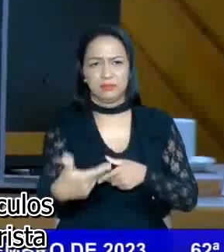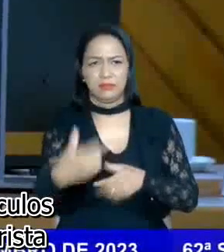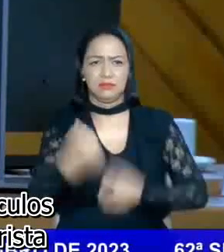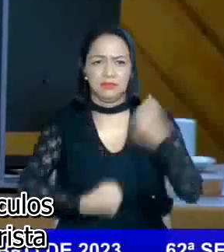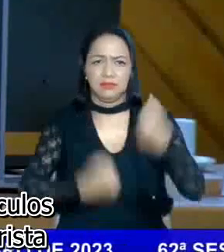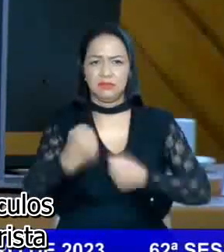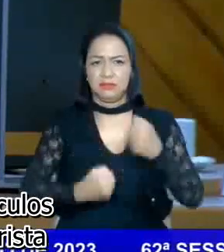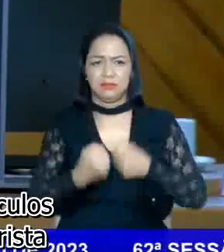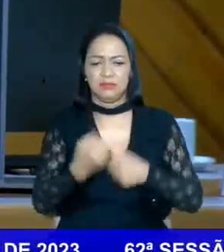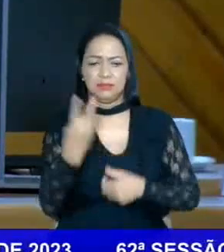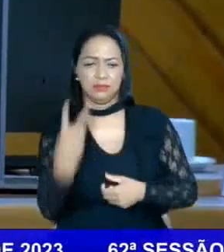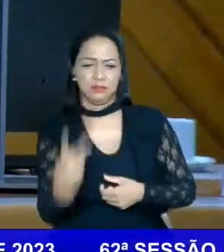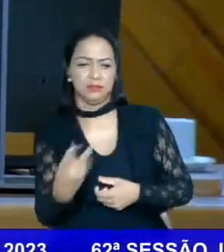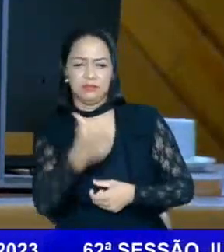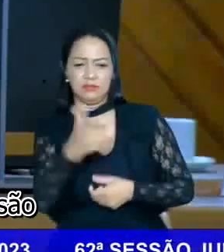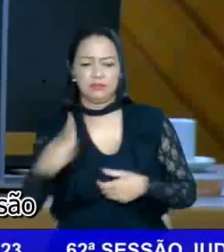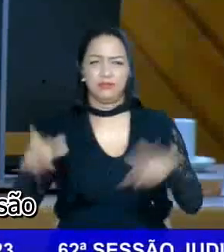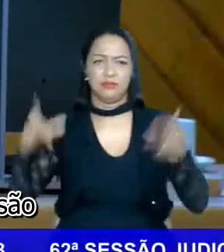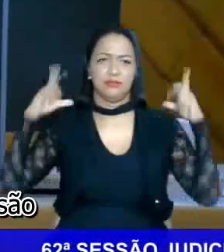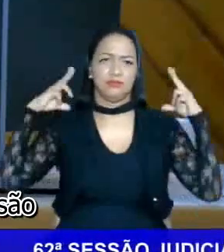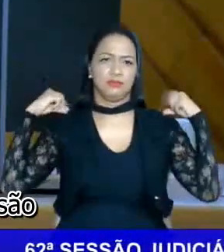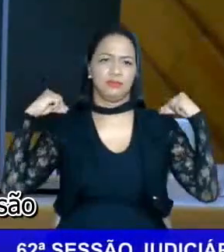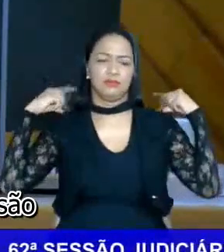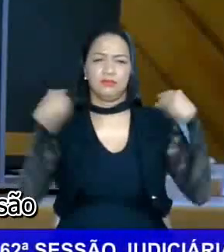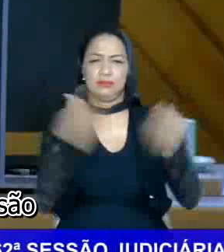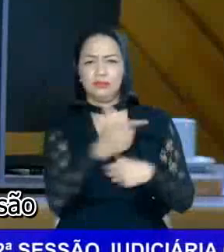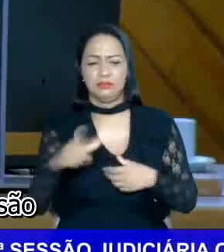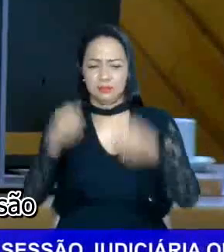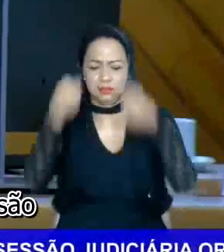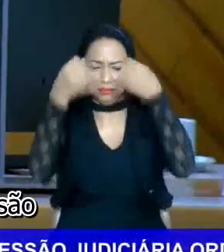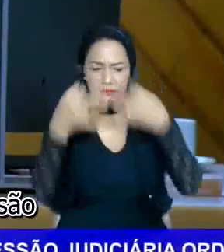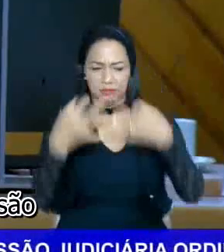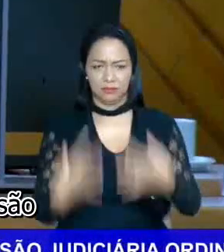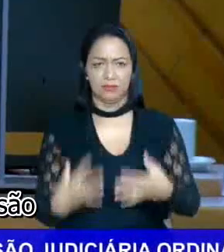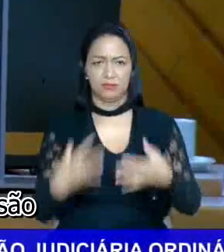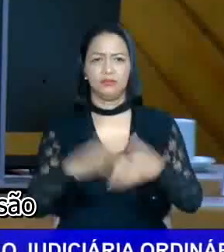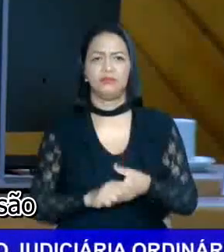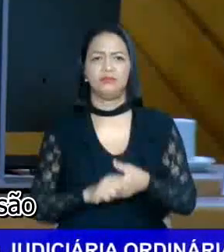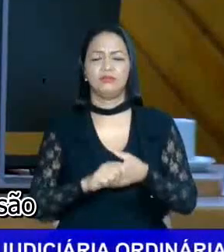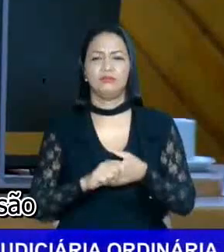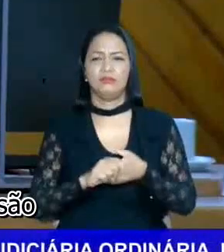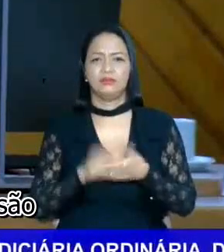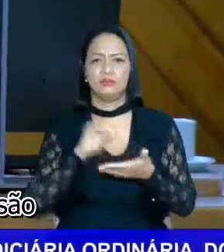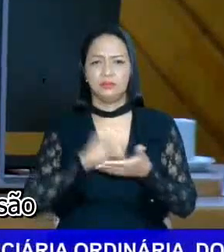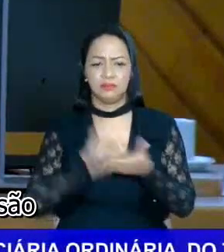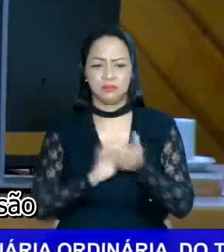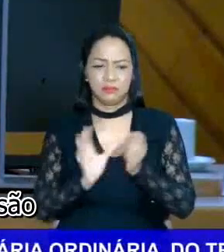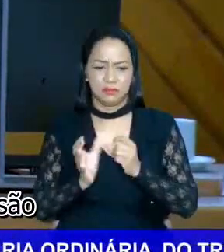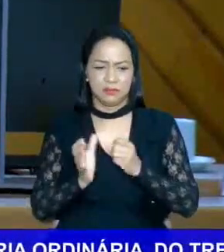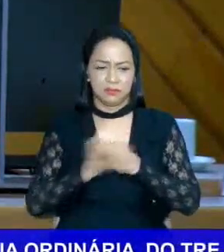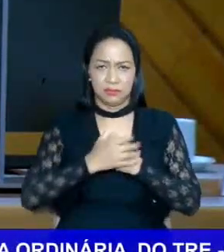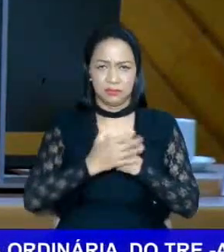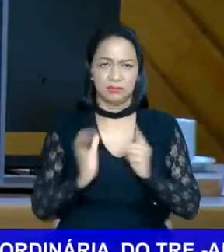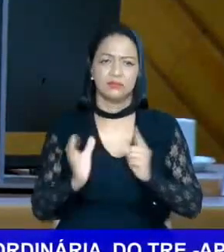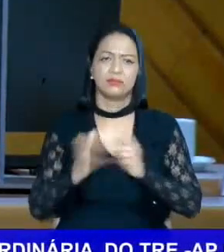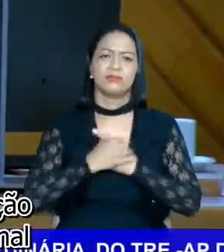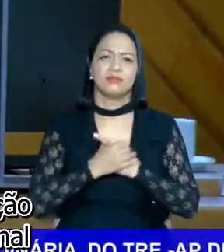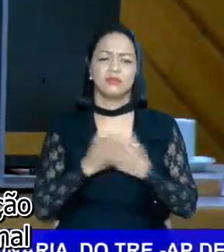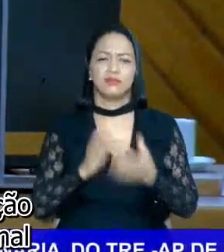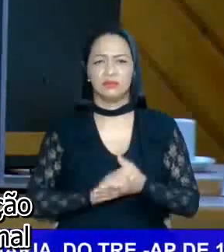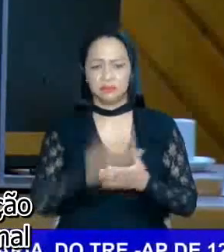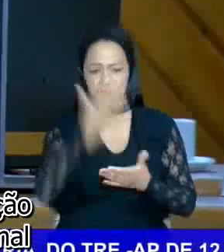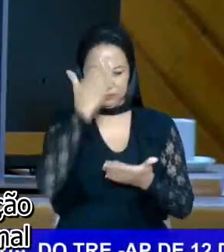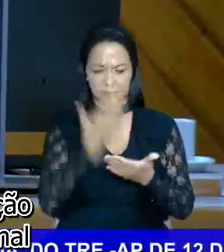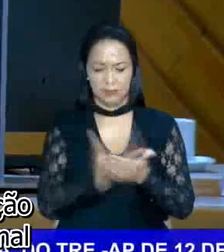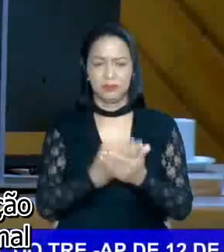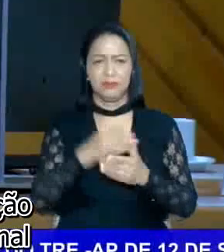foram vinculados a um motorista, assim como não houve explicação para a omissão, o que abala a confiabilidade das contas. Ao final,